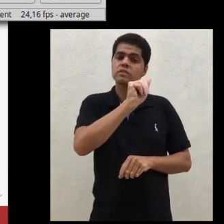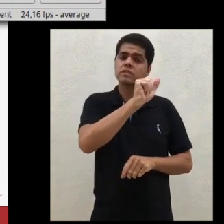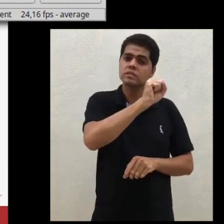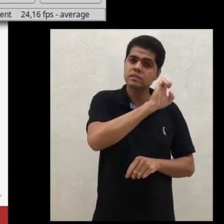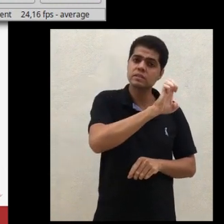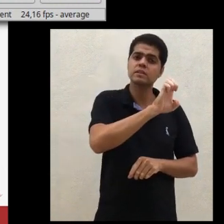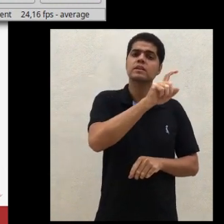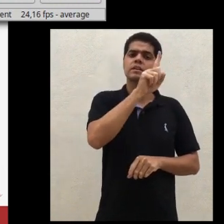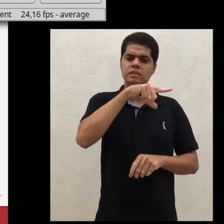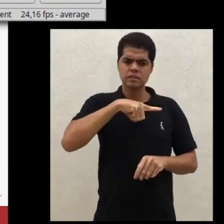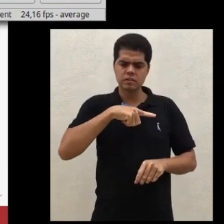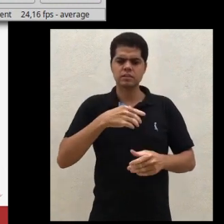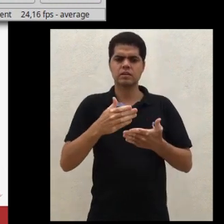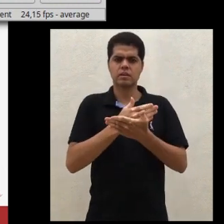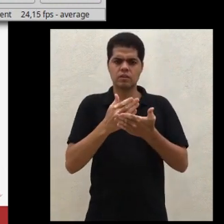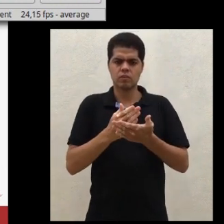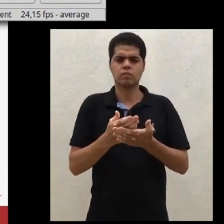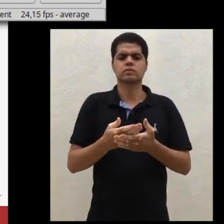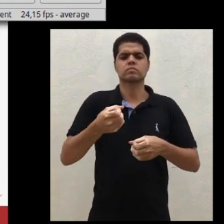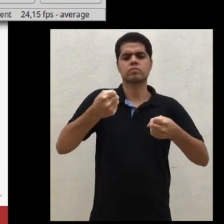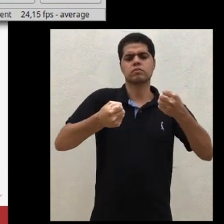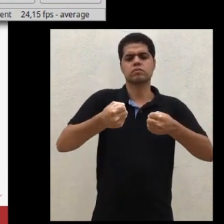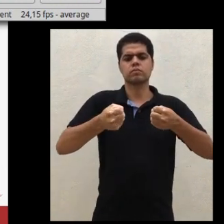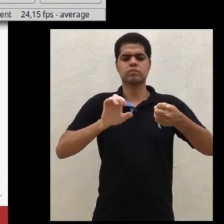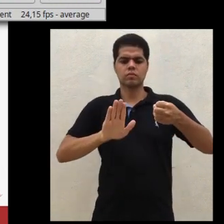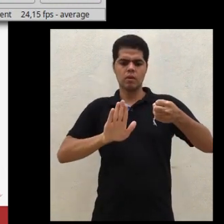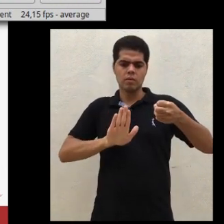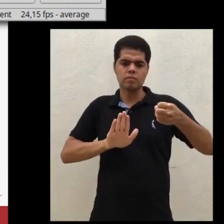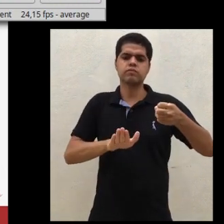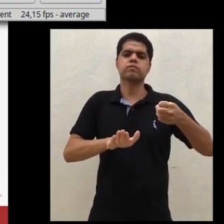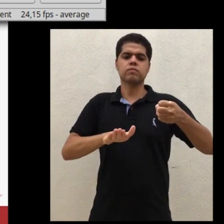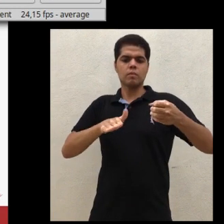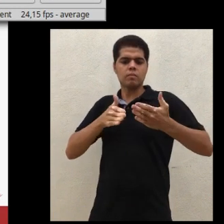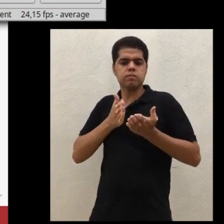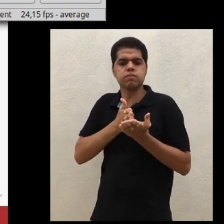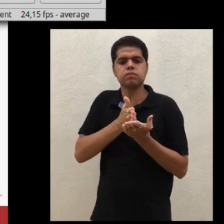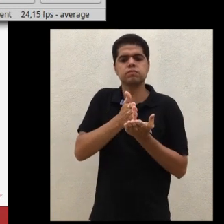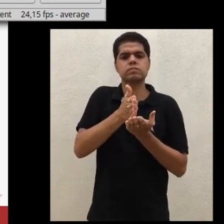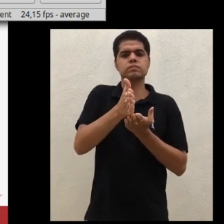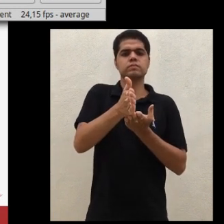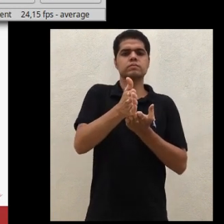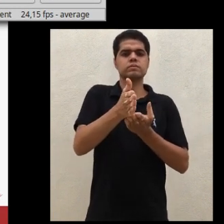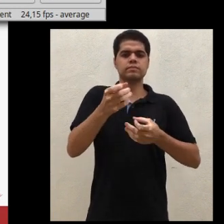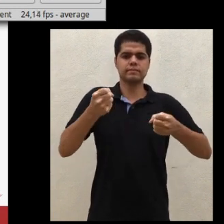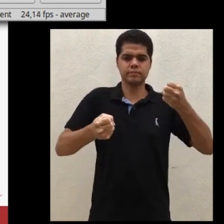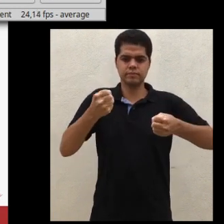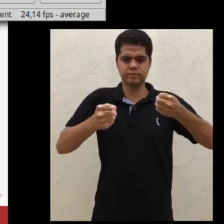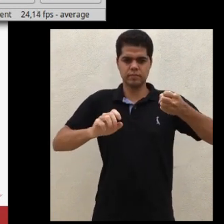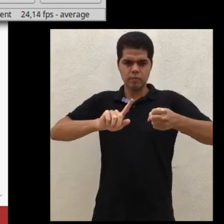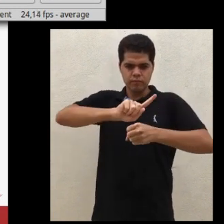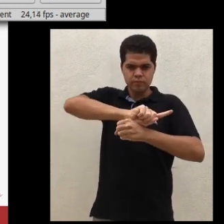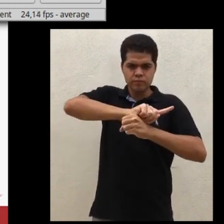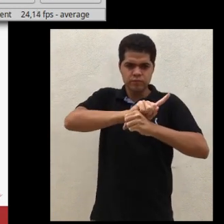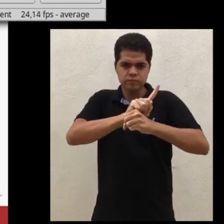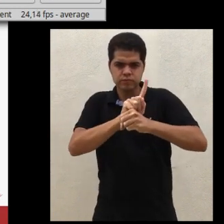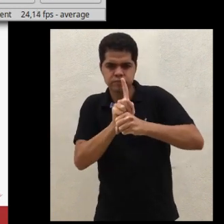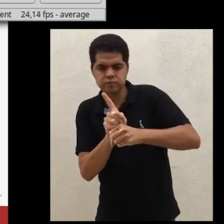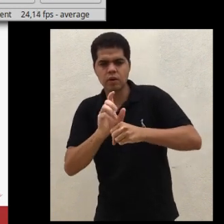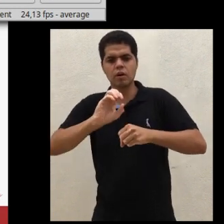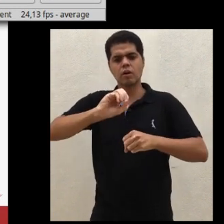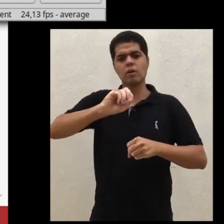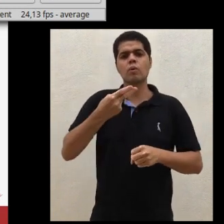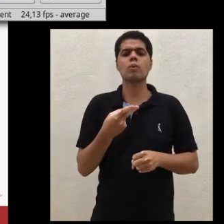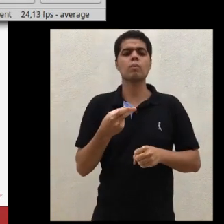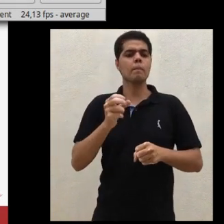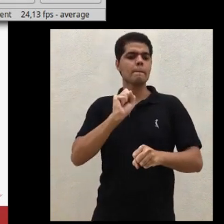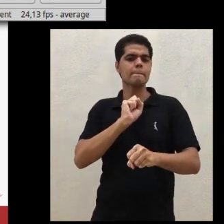esse metrô tem que frear, acelerar ou parar. Então, a condição